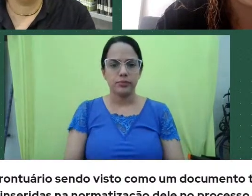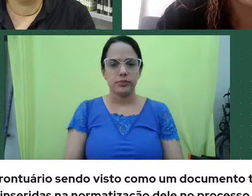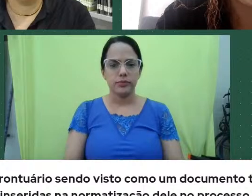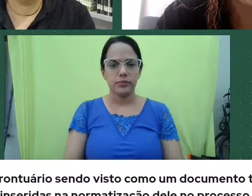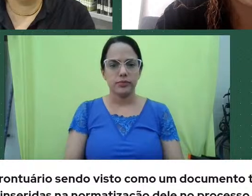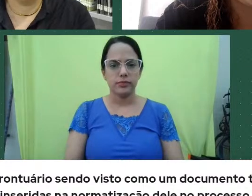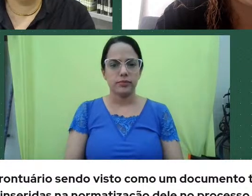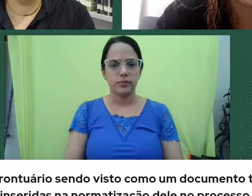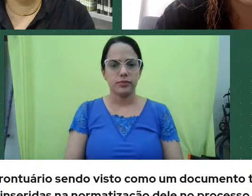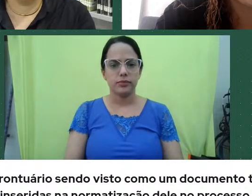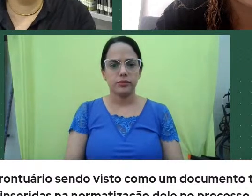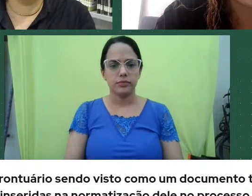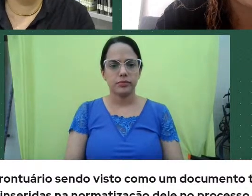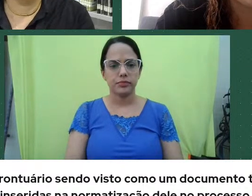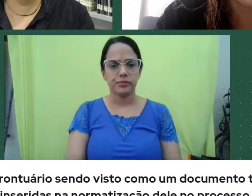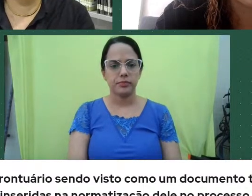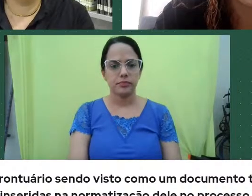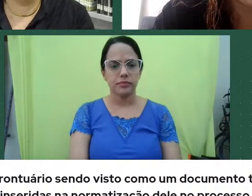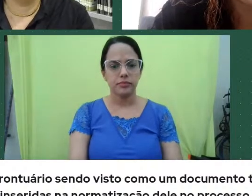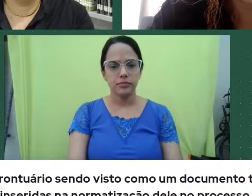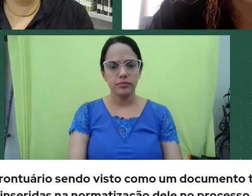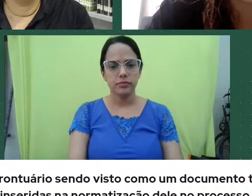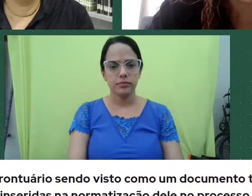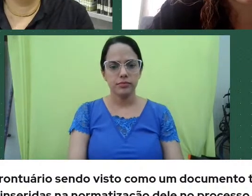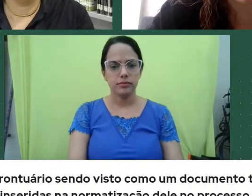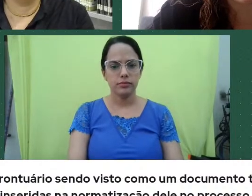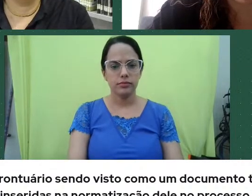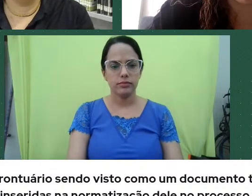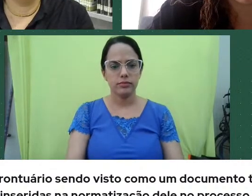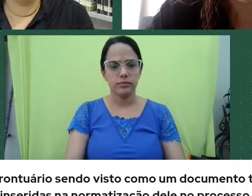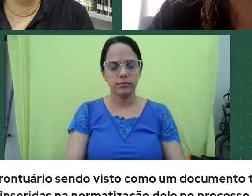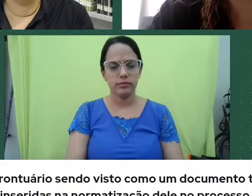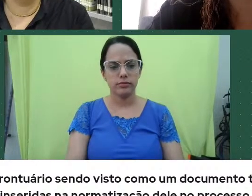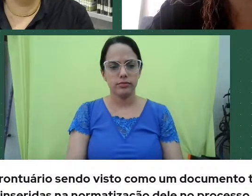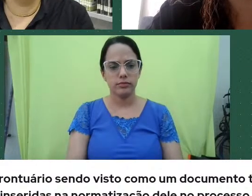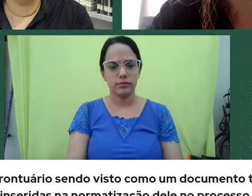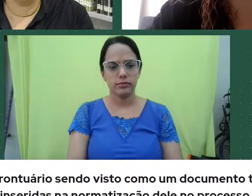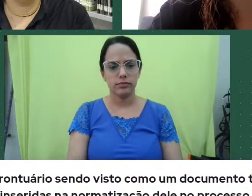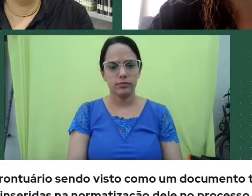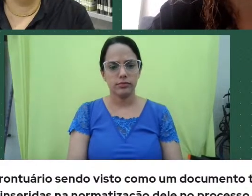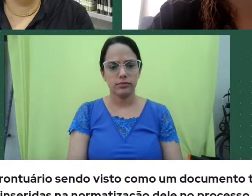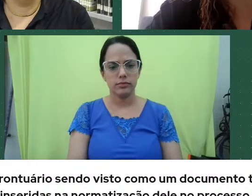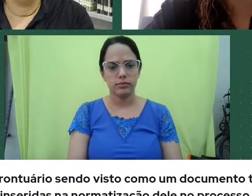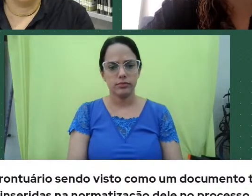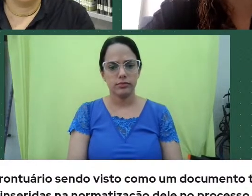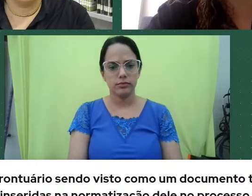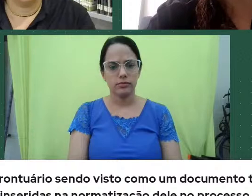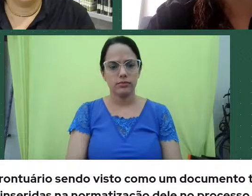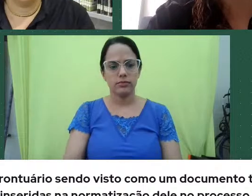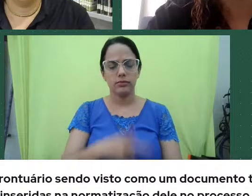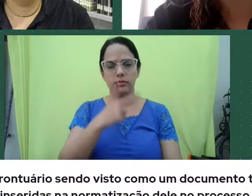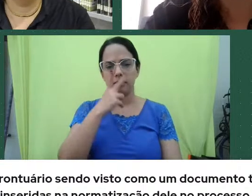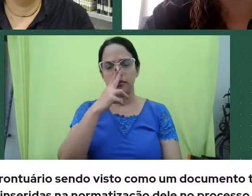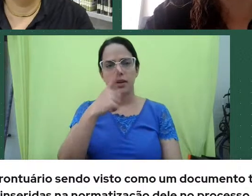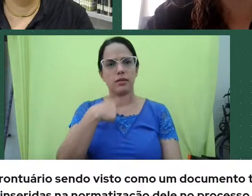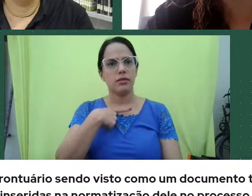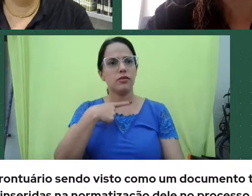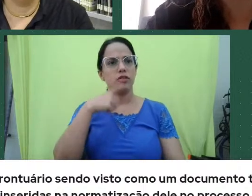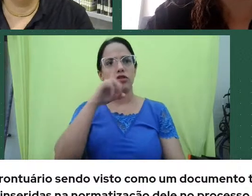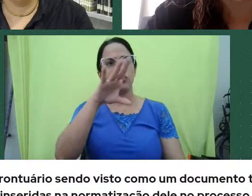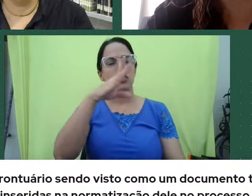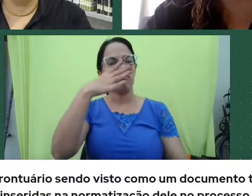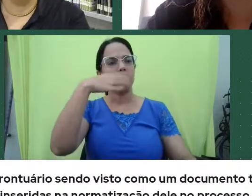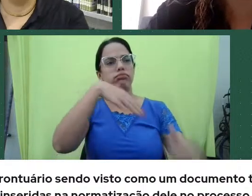via o arquivo na instituição como um depósito. Então, eu vou jogar tudo lá